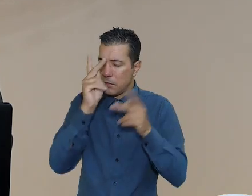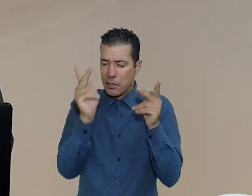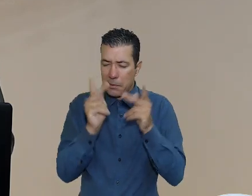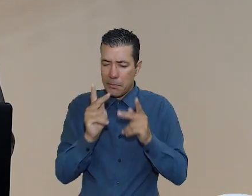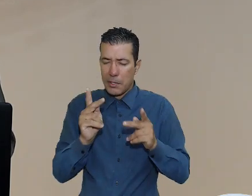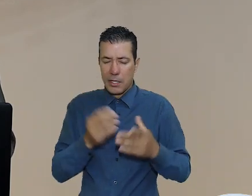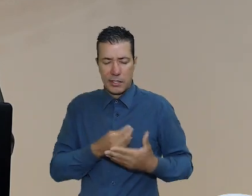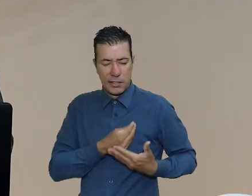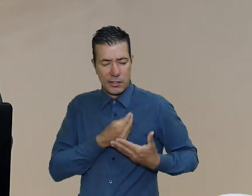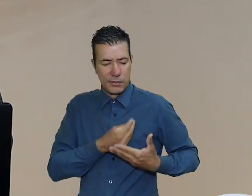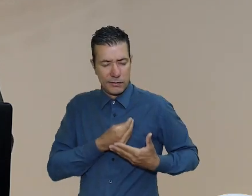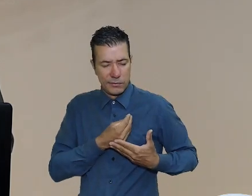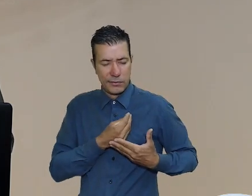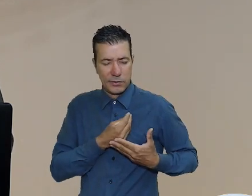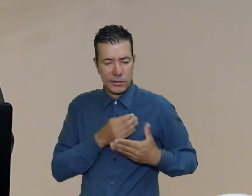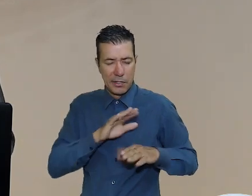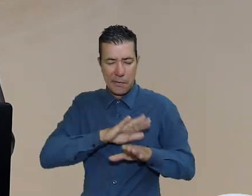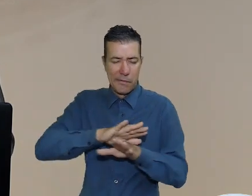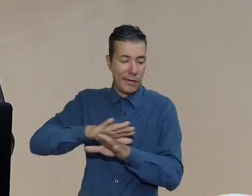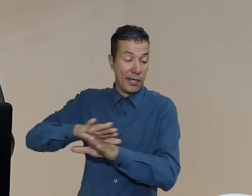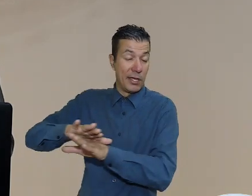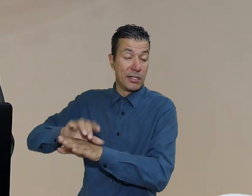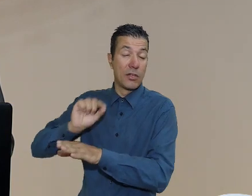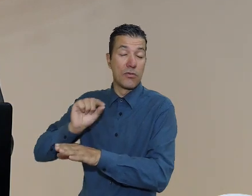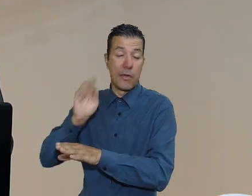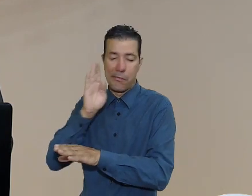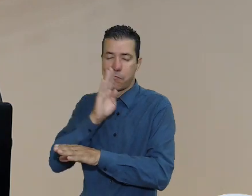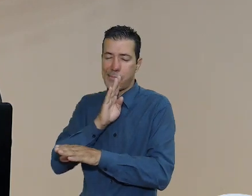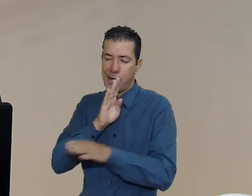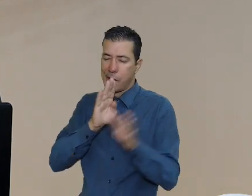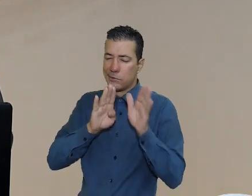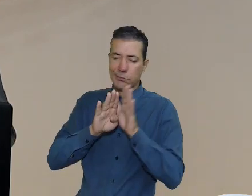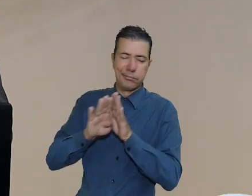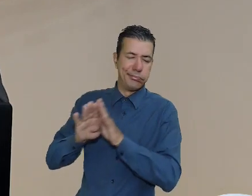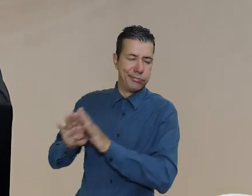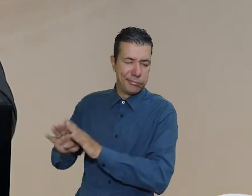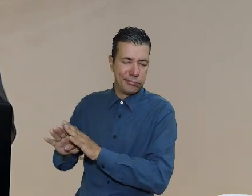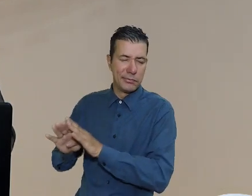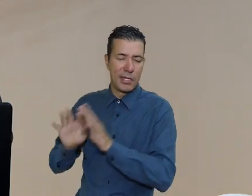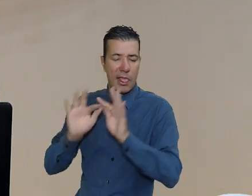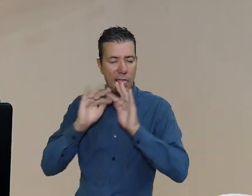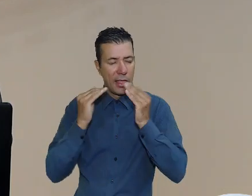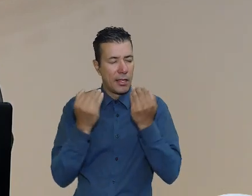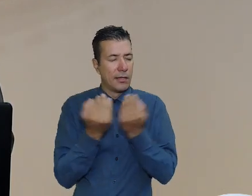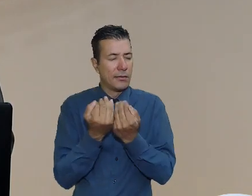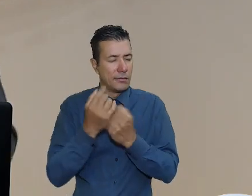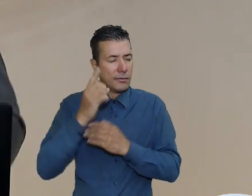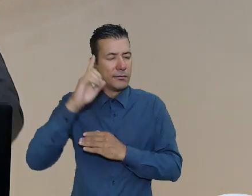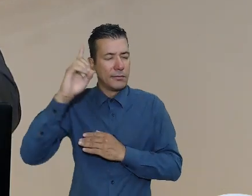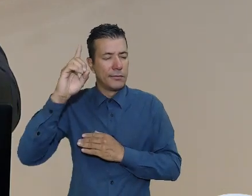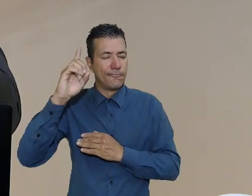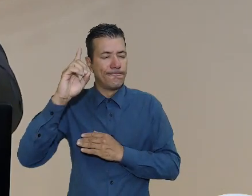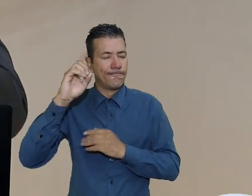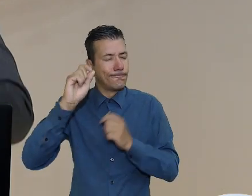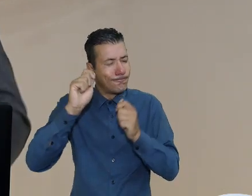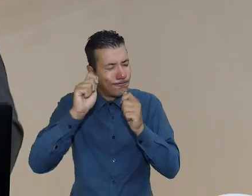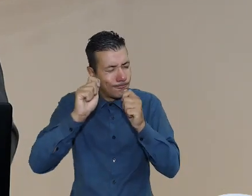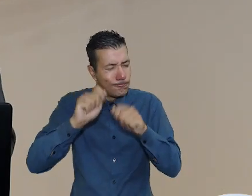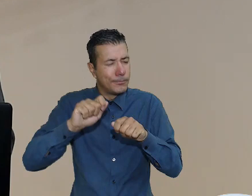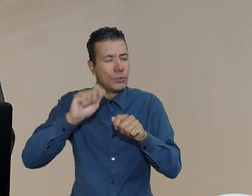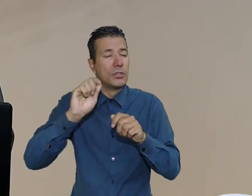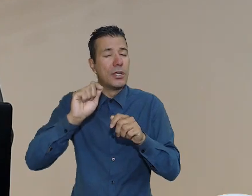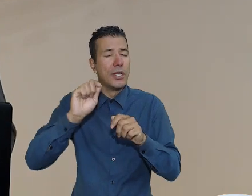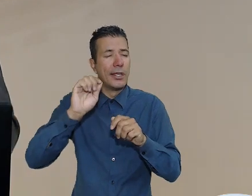nós. Nos afaste este mal e esteja, ó Deus, com cada familiar, para que continue